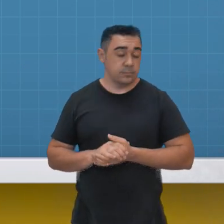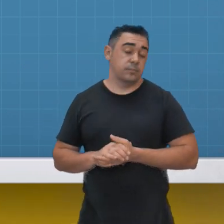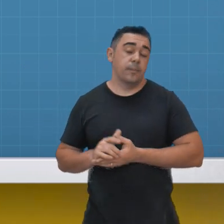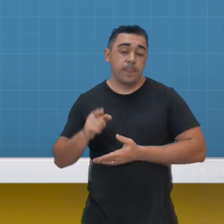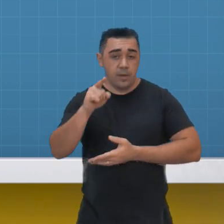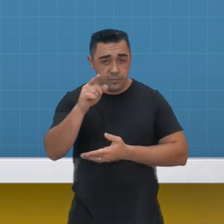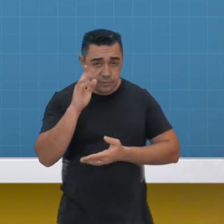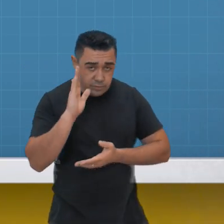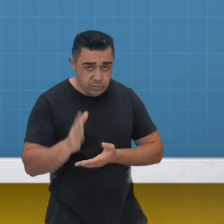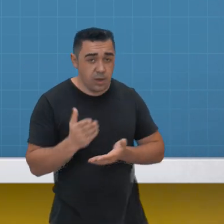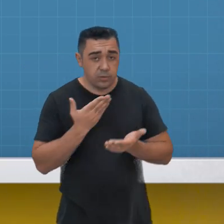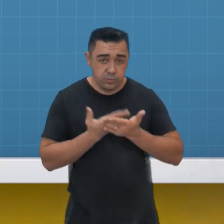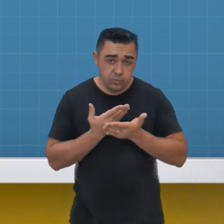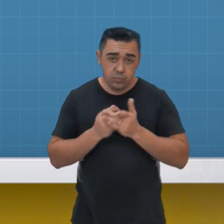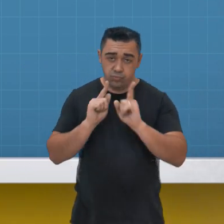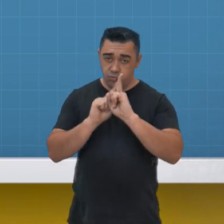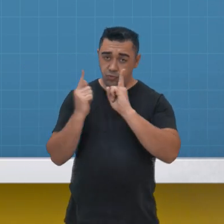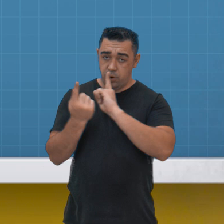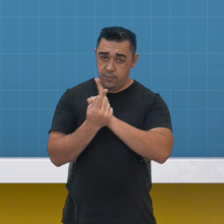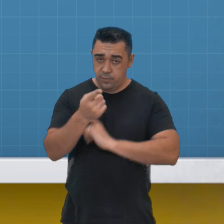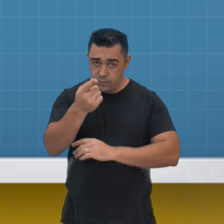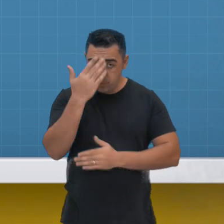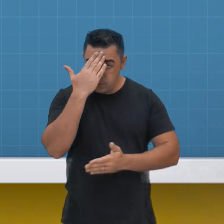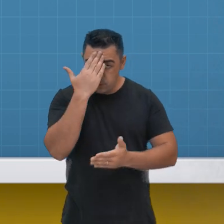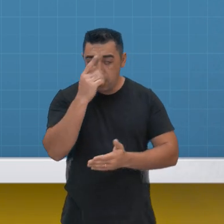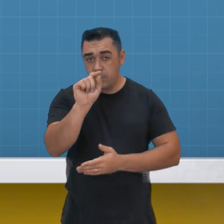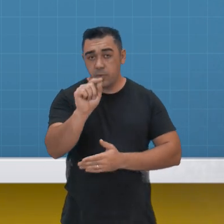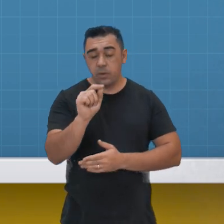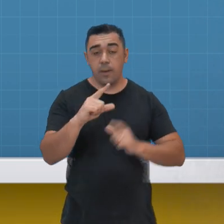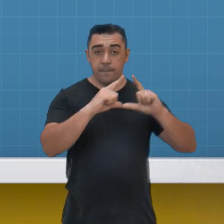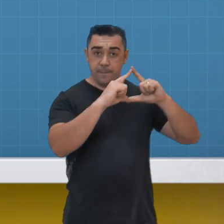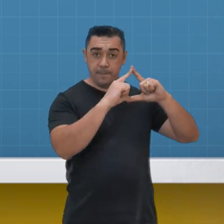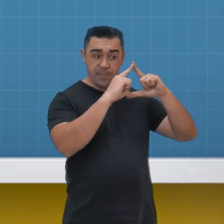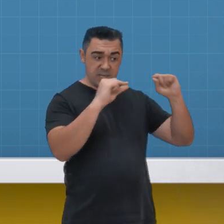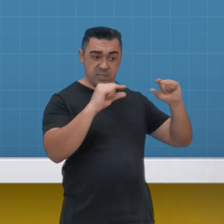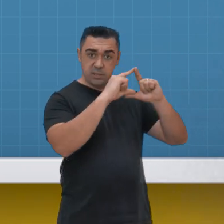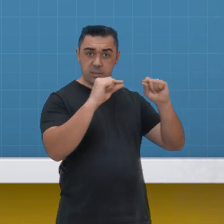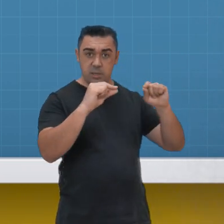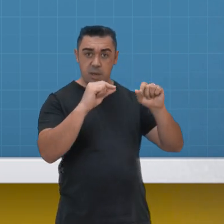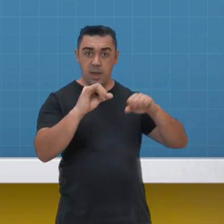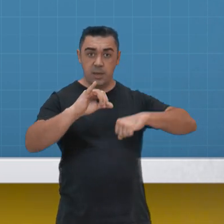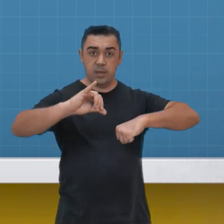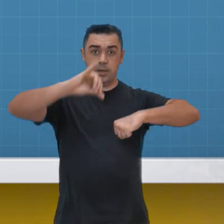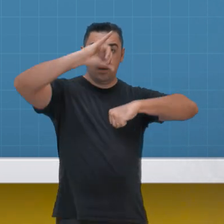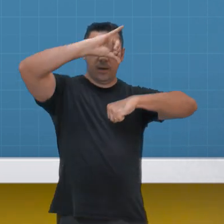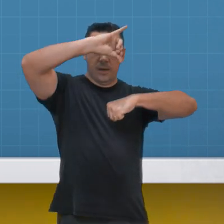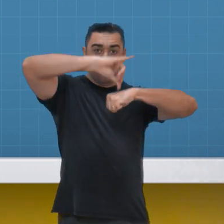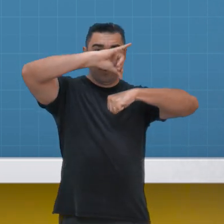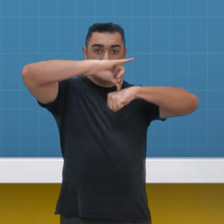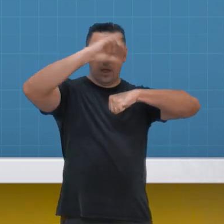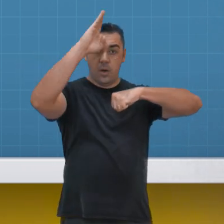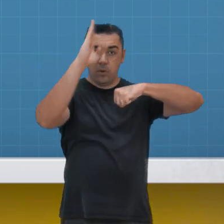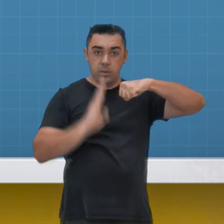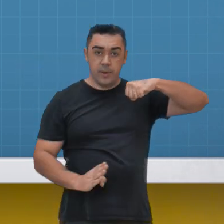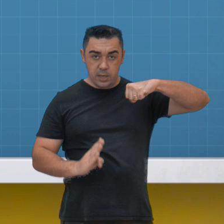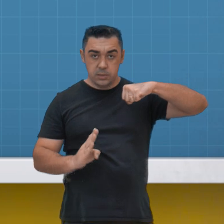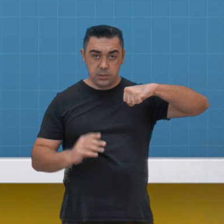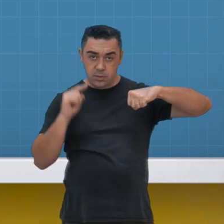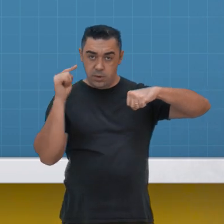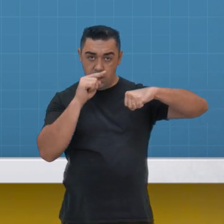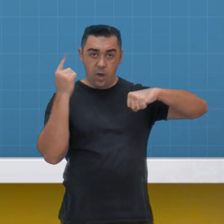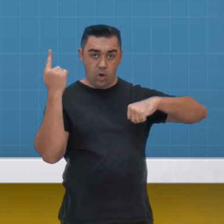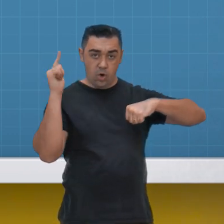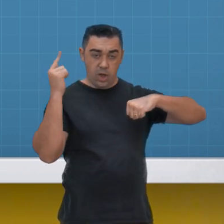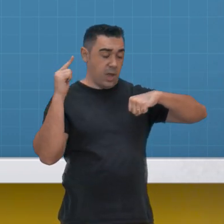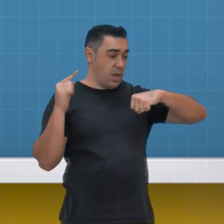Você, que já estudou geografia, sabe que Brasília fica no centro do